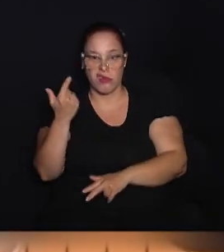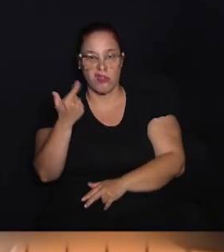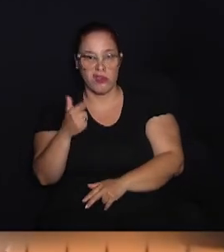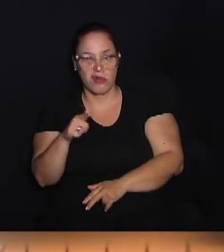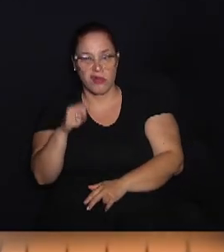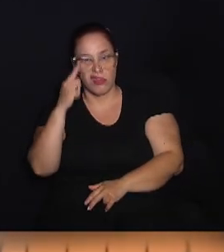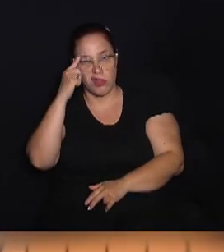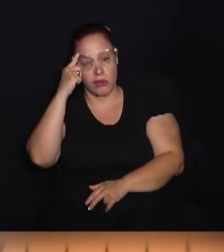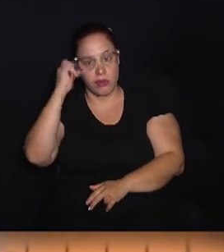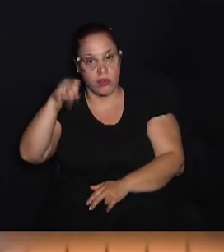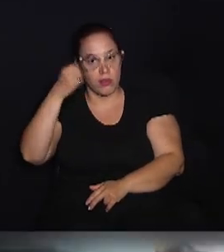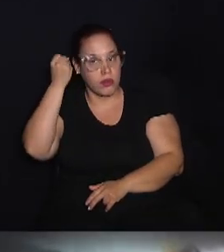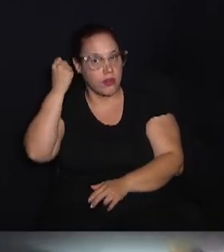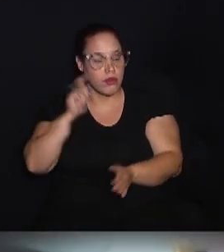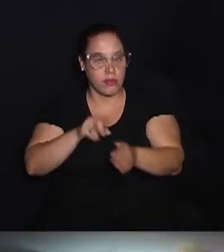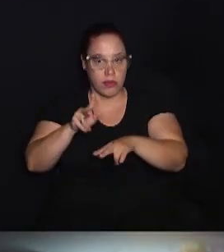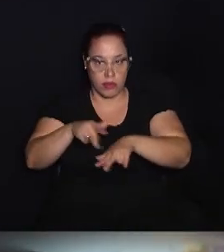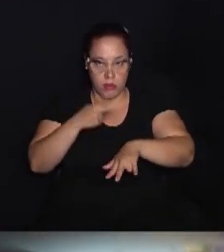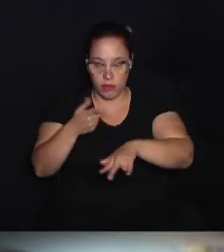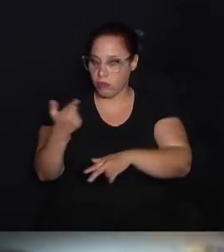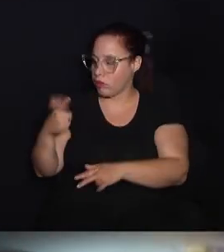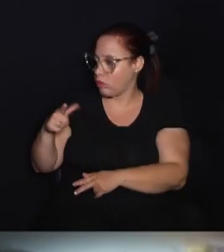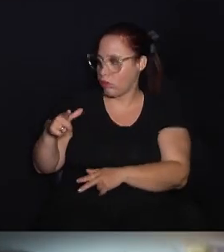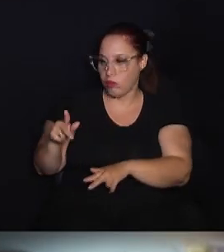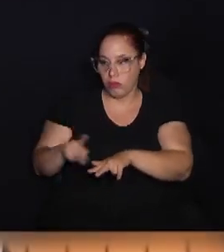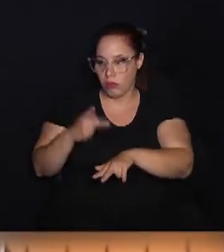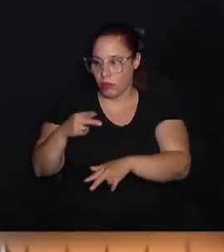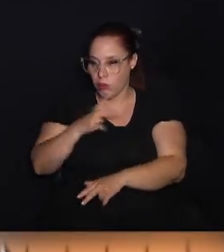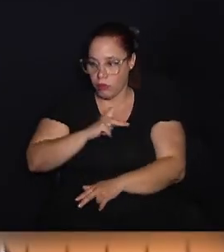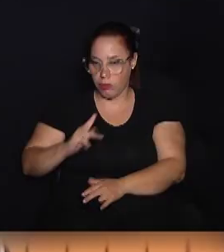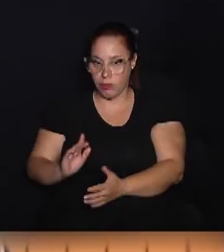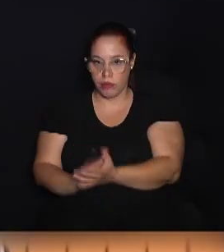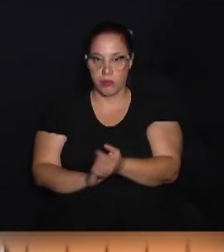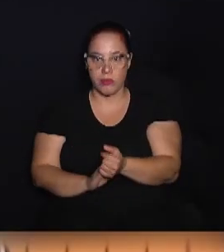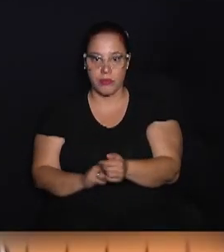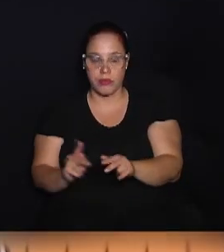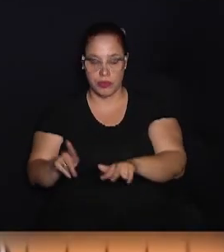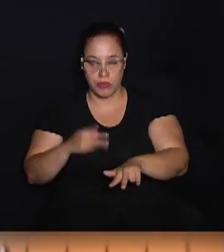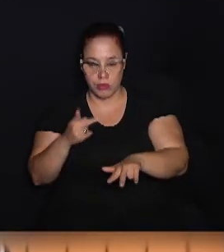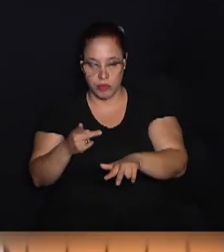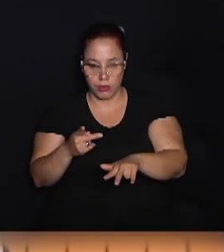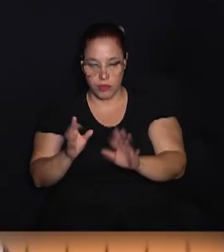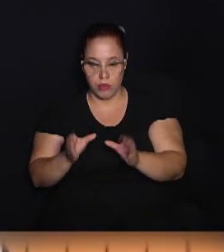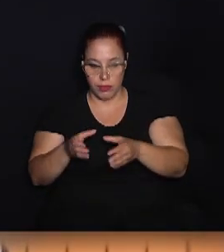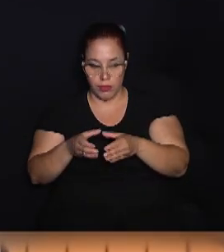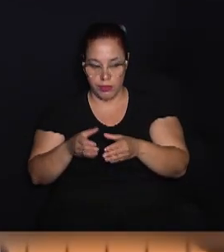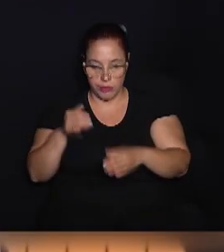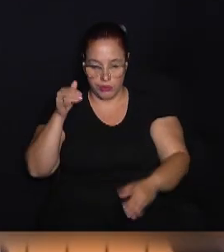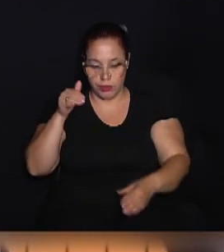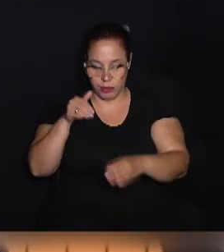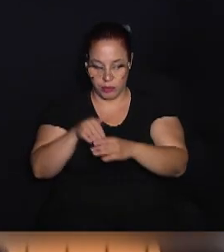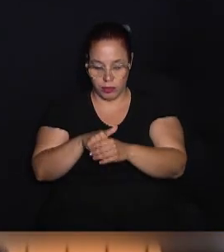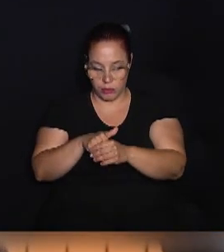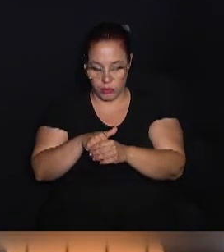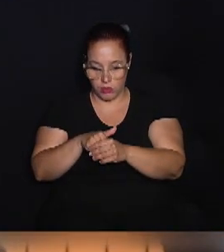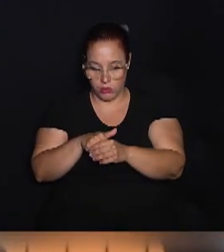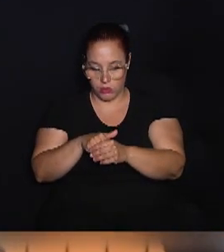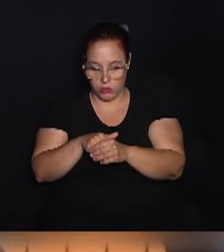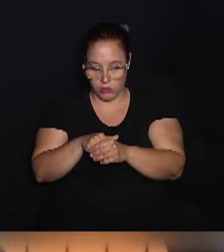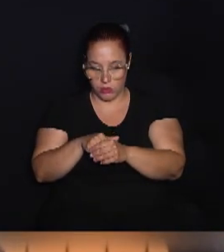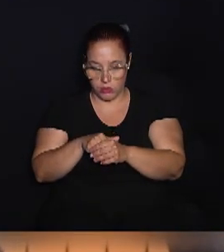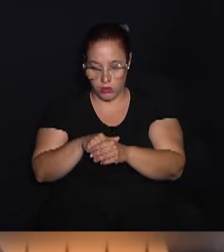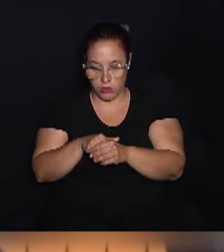pergunto se Vereador inscrito para discutirá mais Vereador inscrito não há mais vor inscrito Senor Presidente mais